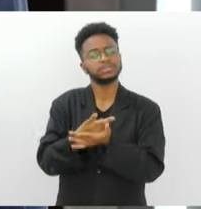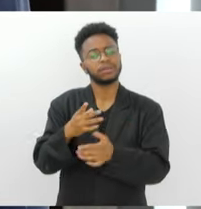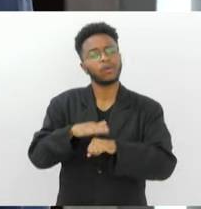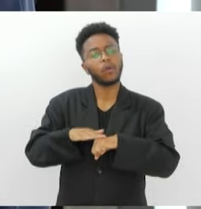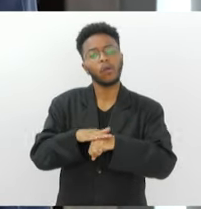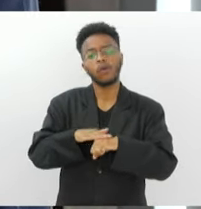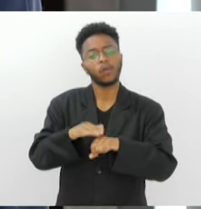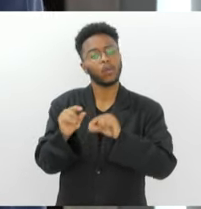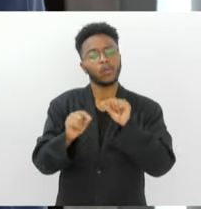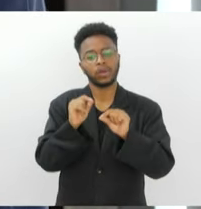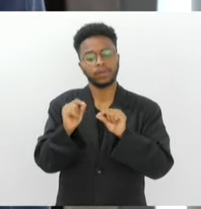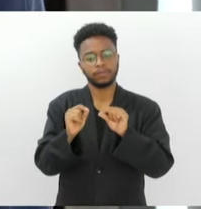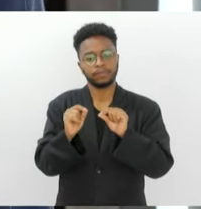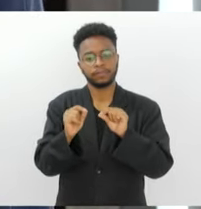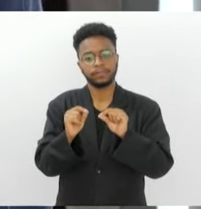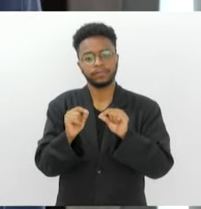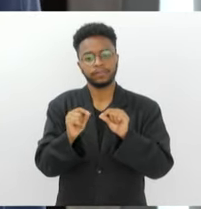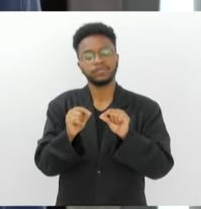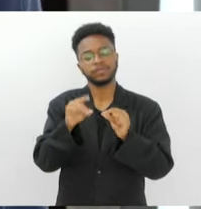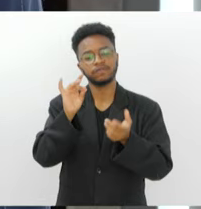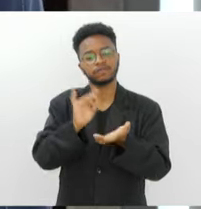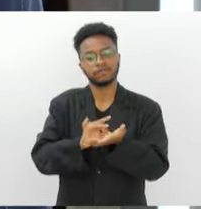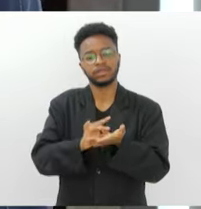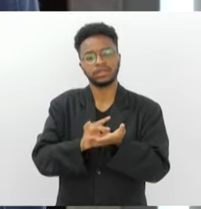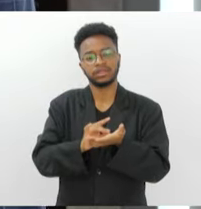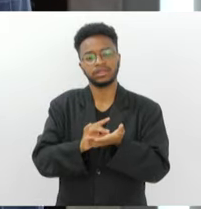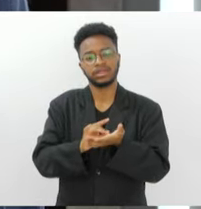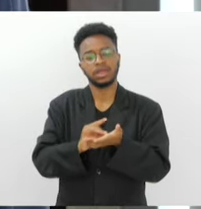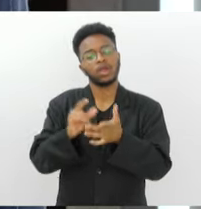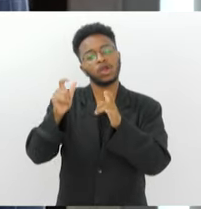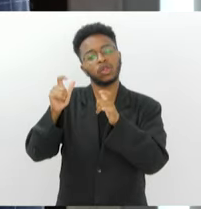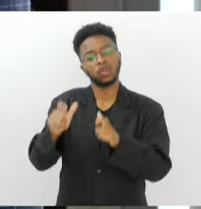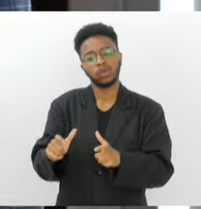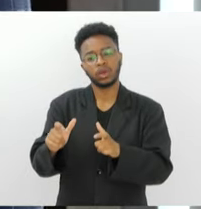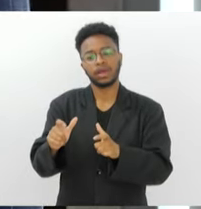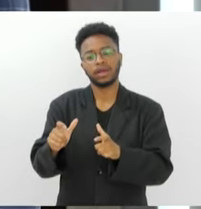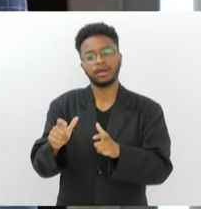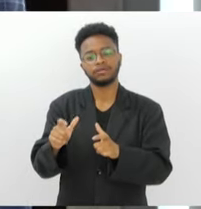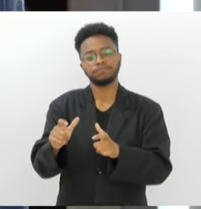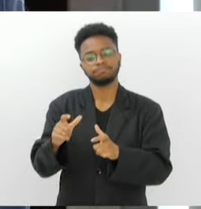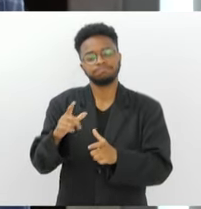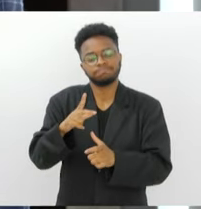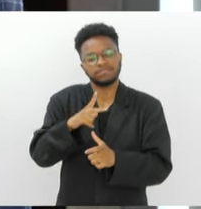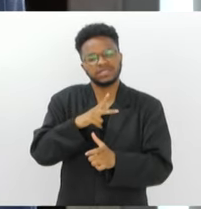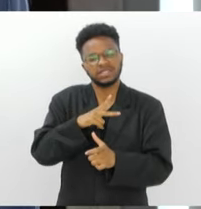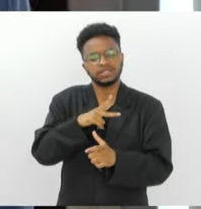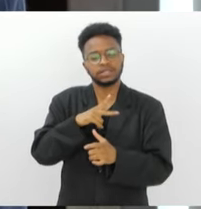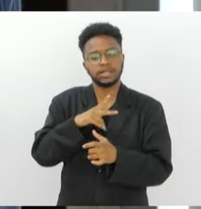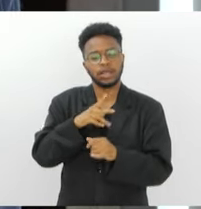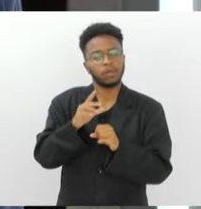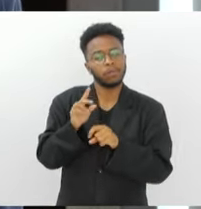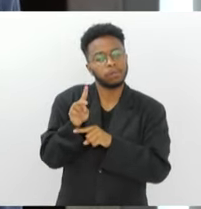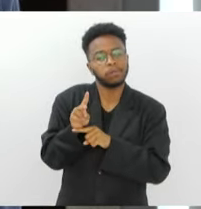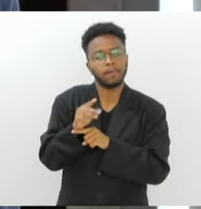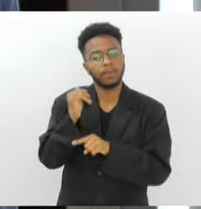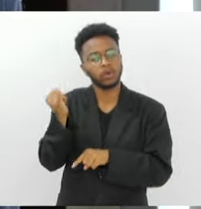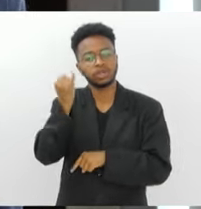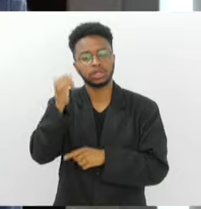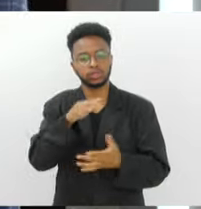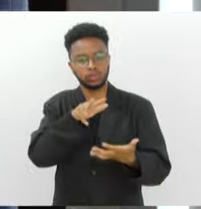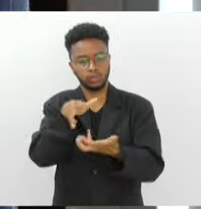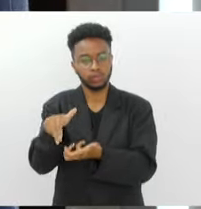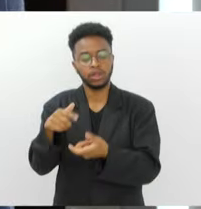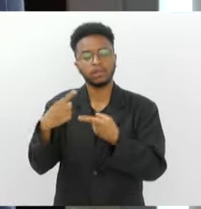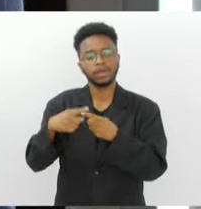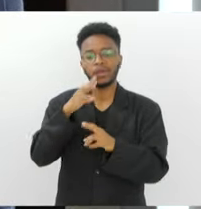todo, é que ela é uma das grandes jazidas, um dos grandes tesouros do planeta. E é o resultado do trabalho